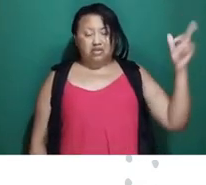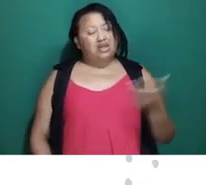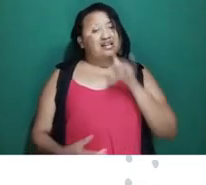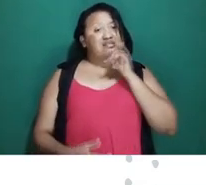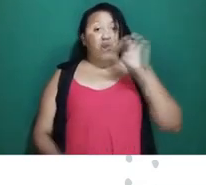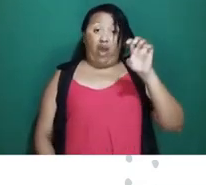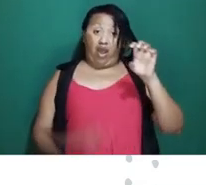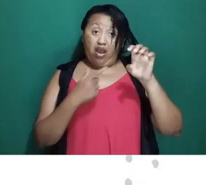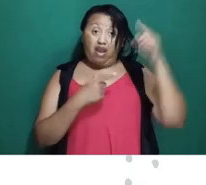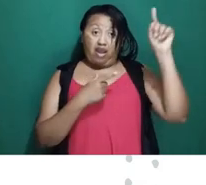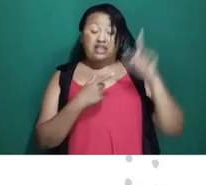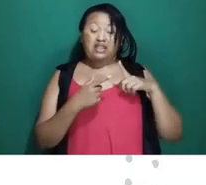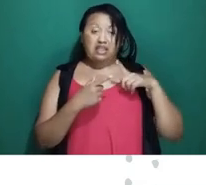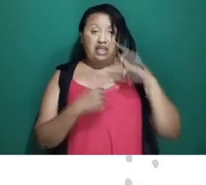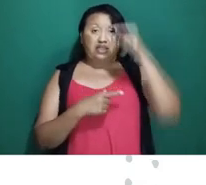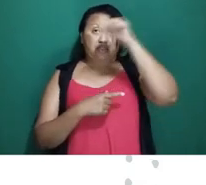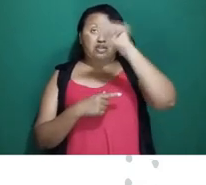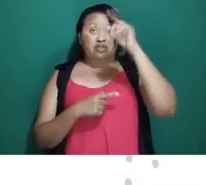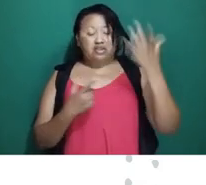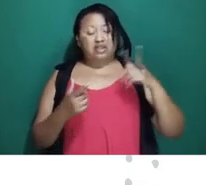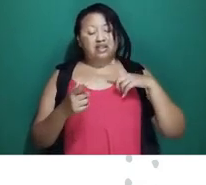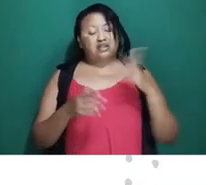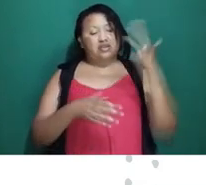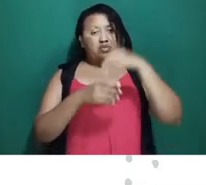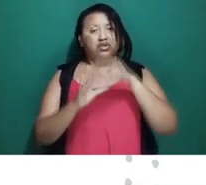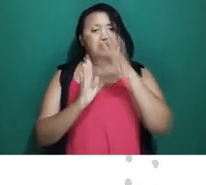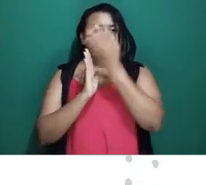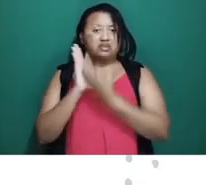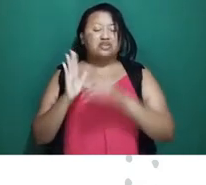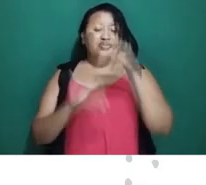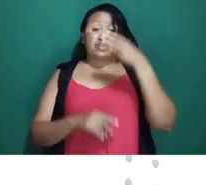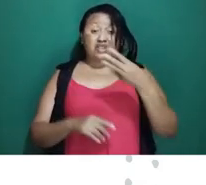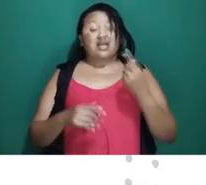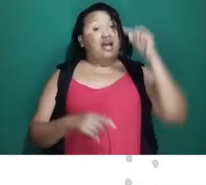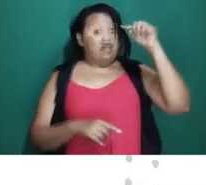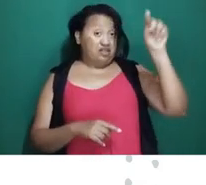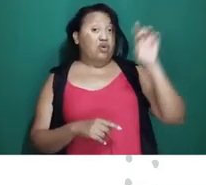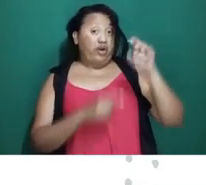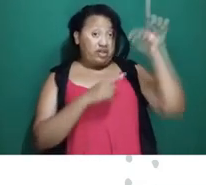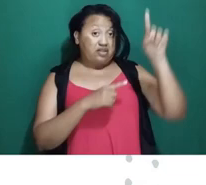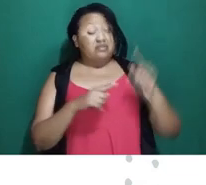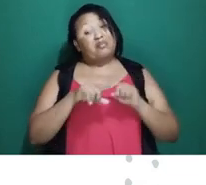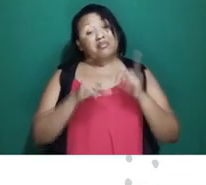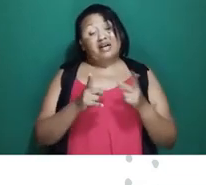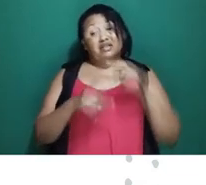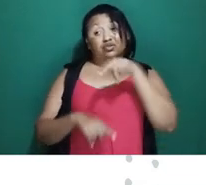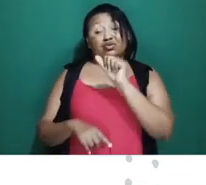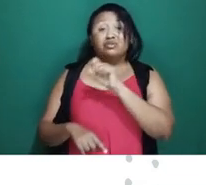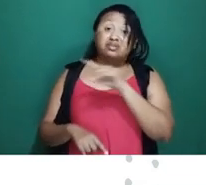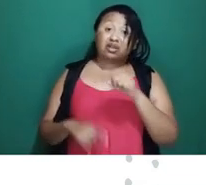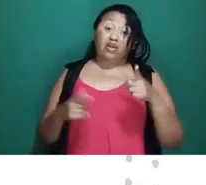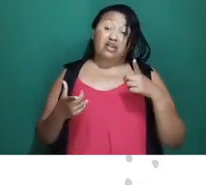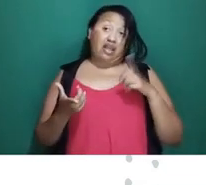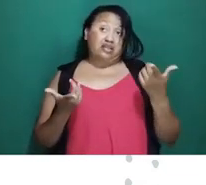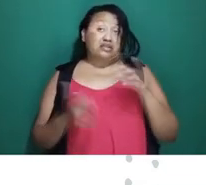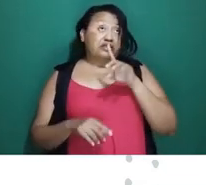né que compõem aí o texto 3 É acentuado né mas o não tem via crítico né tem outras